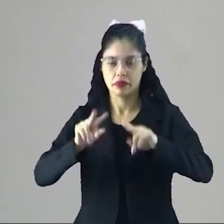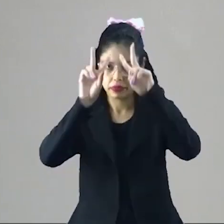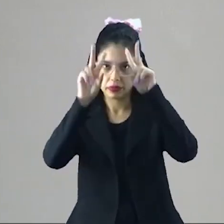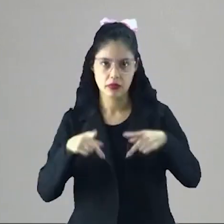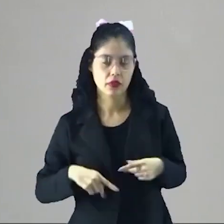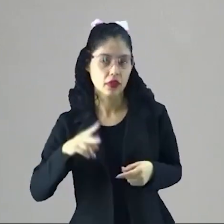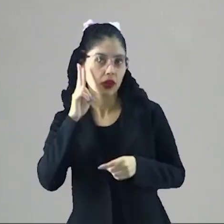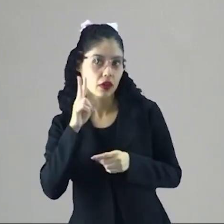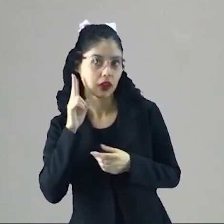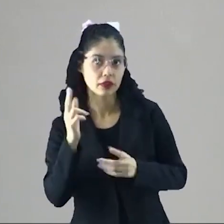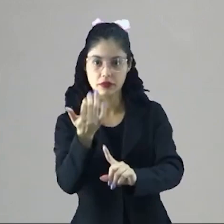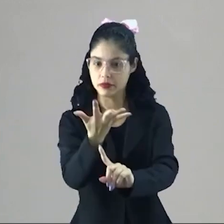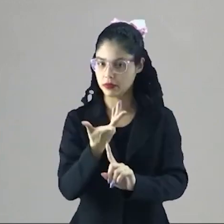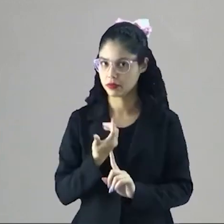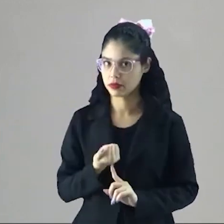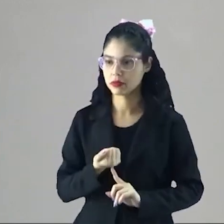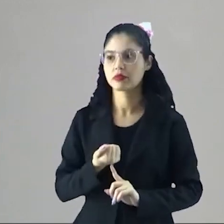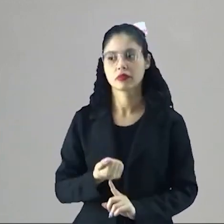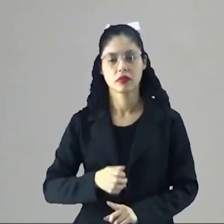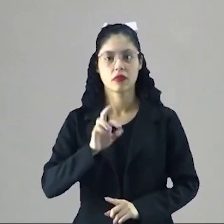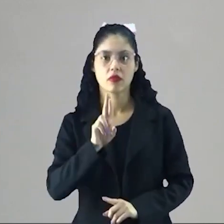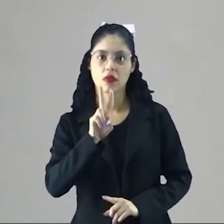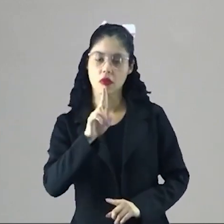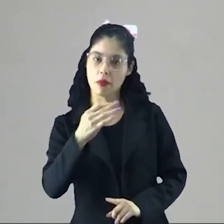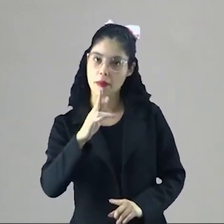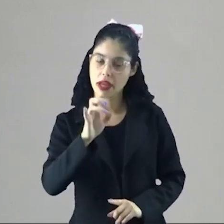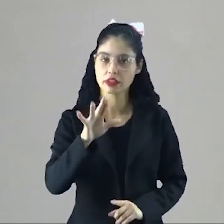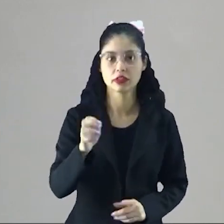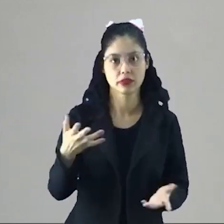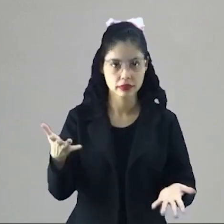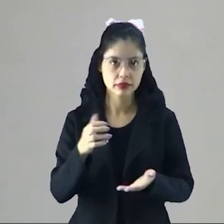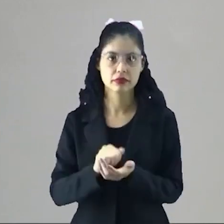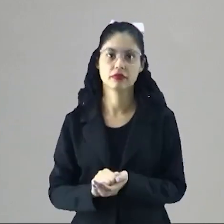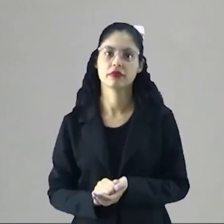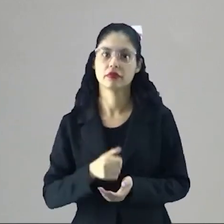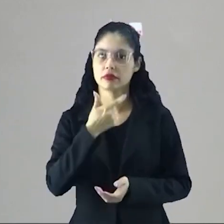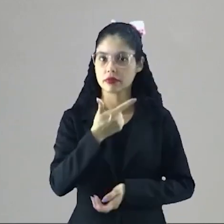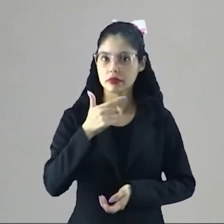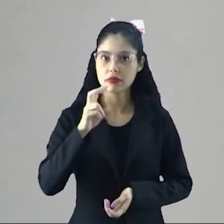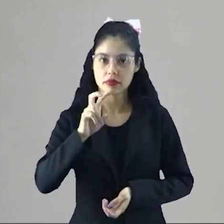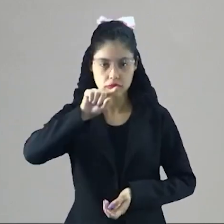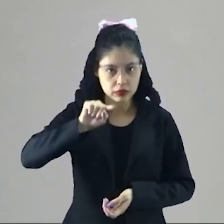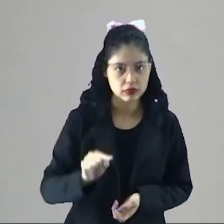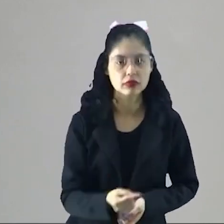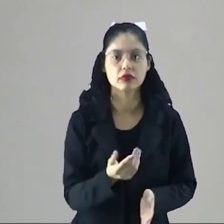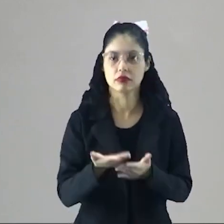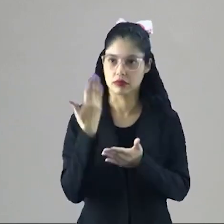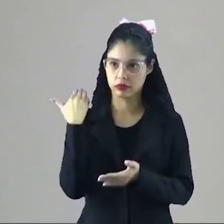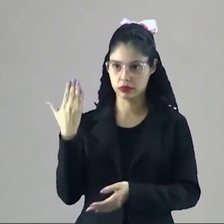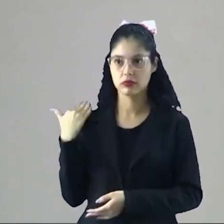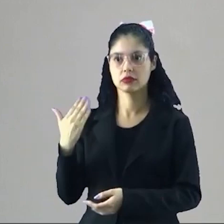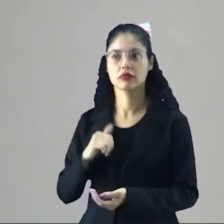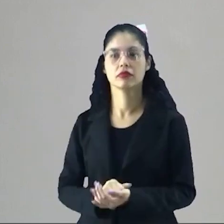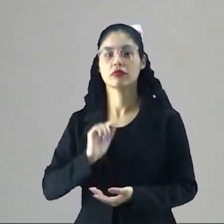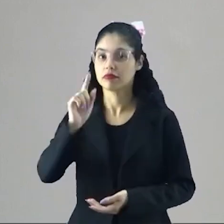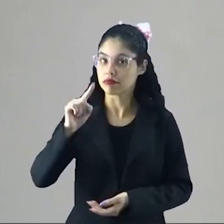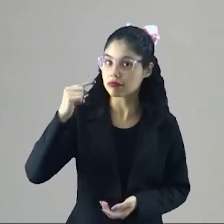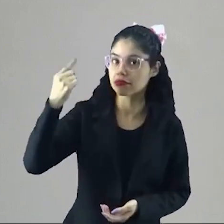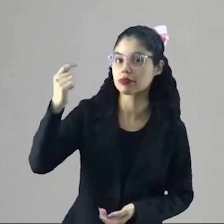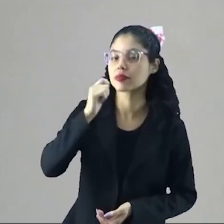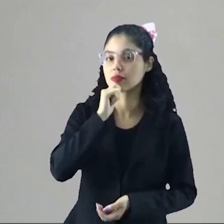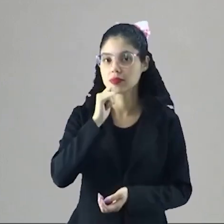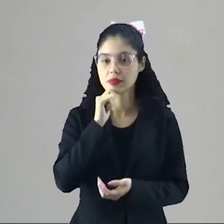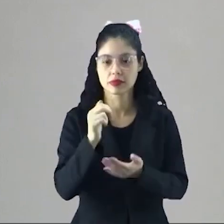humanidade. Vamos lembrar das artes rupestres, por exemplo, né? A arte rupestre de 25 mil anos atrás, eles estão lá.